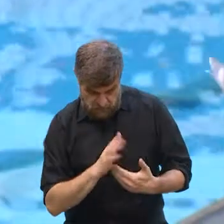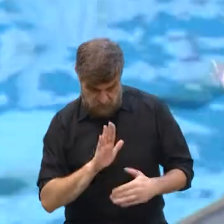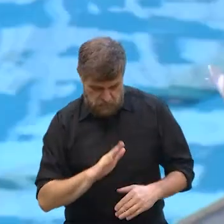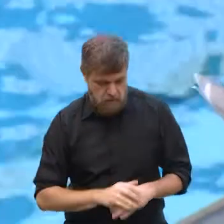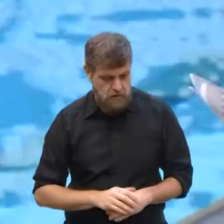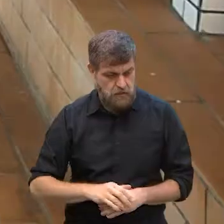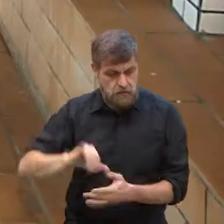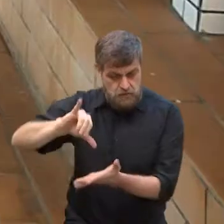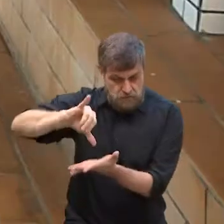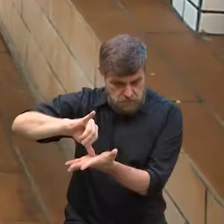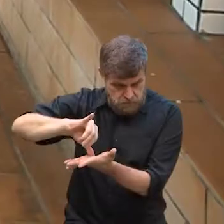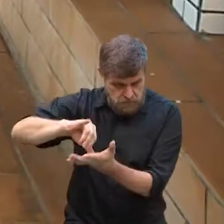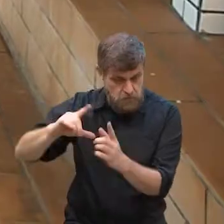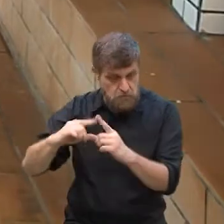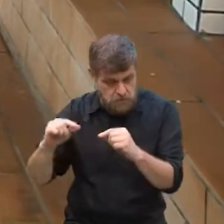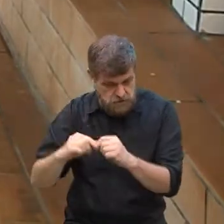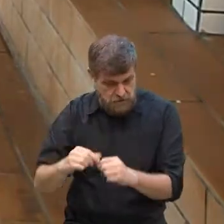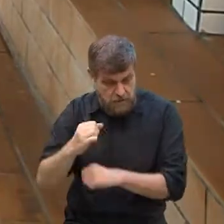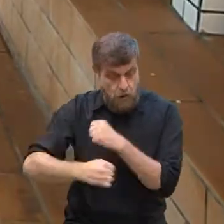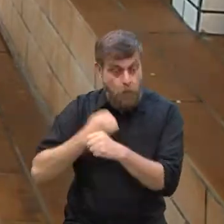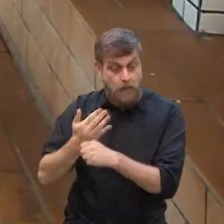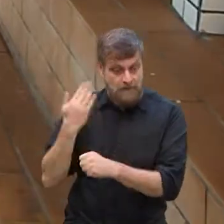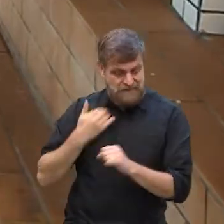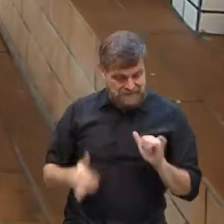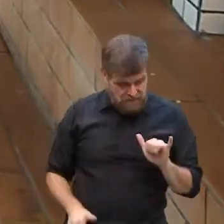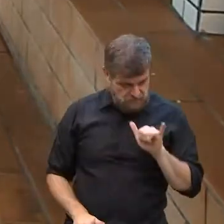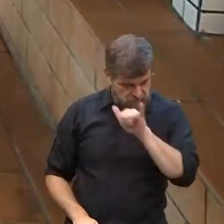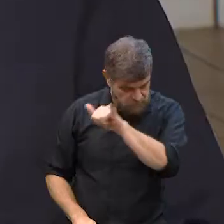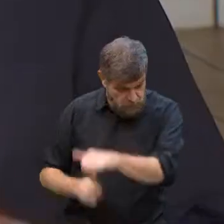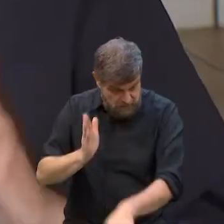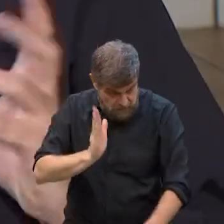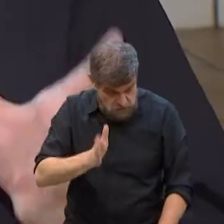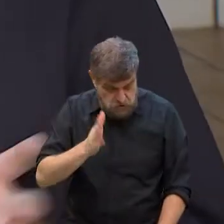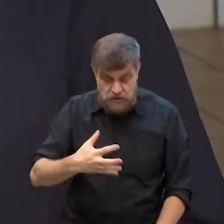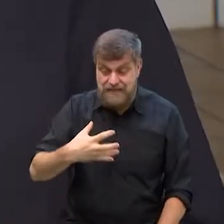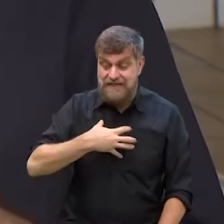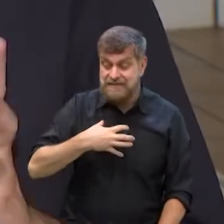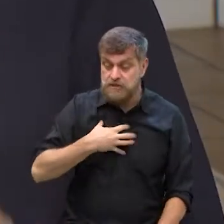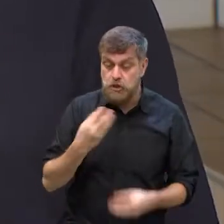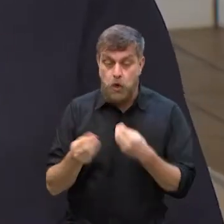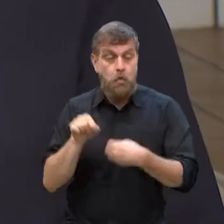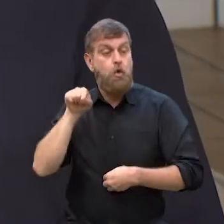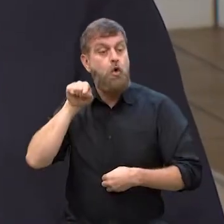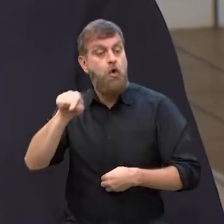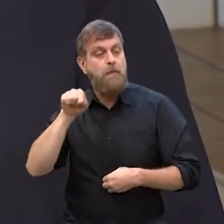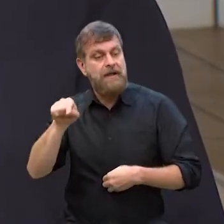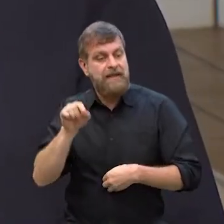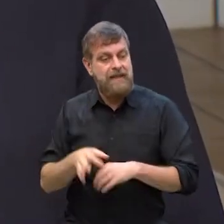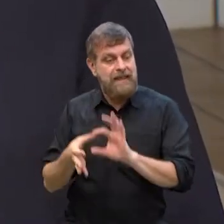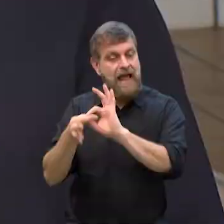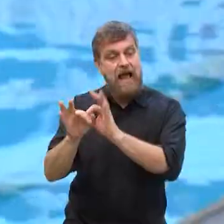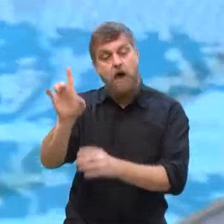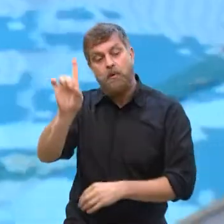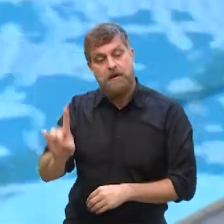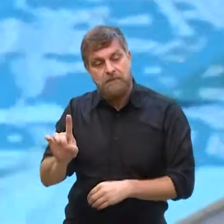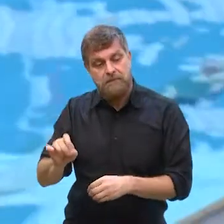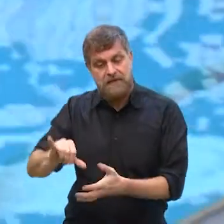esteve no Japão. Como é que está essa preparação já do país? Já deu para sentir, respirar um pouquinho do clima de